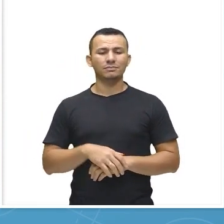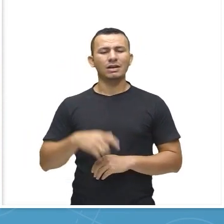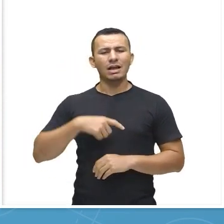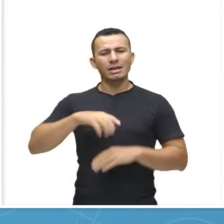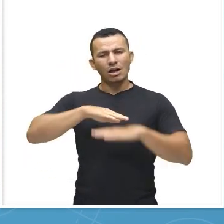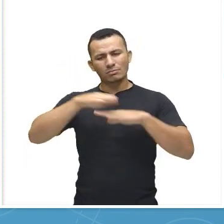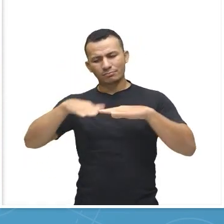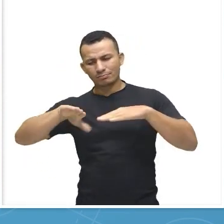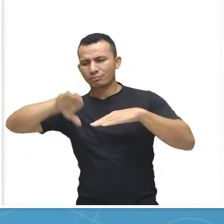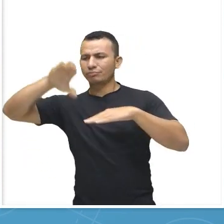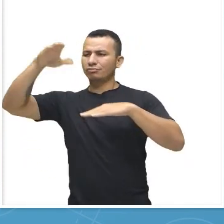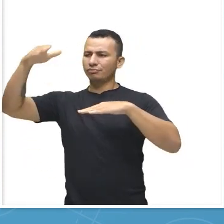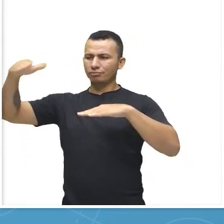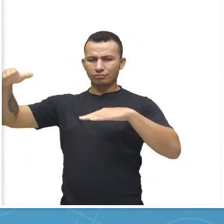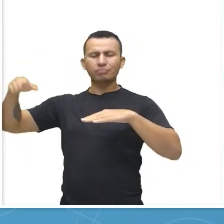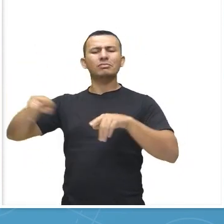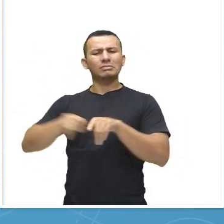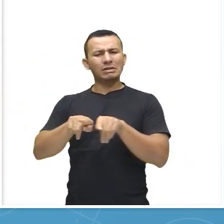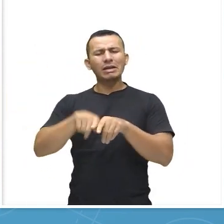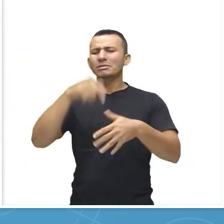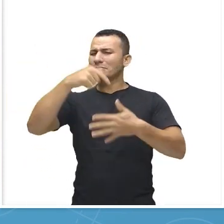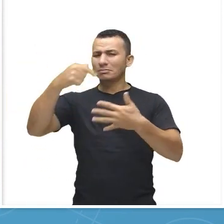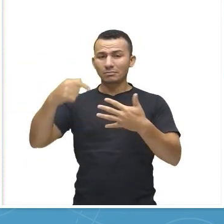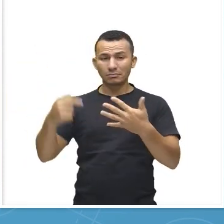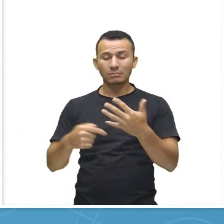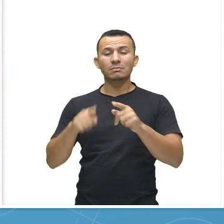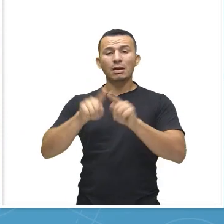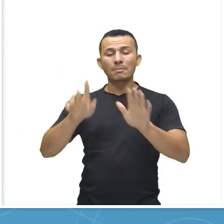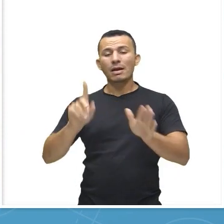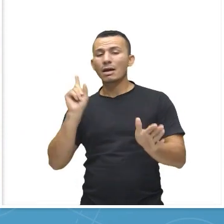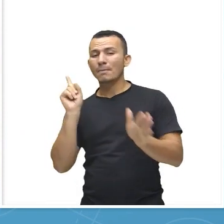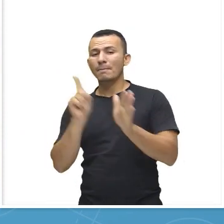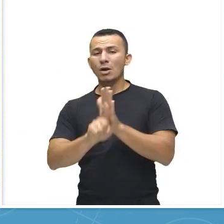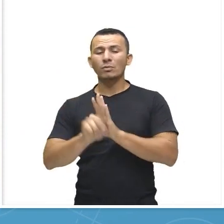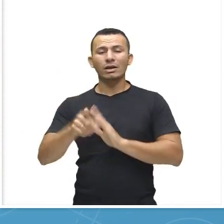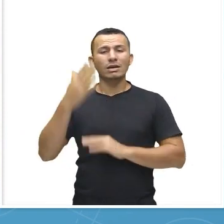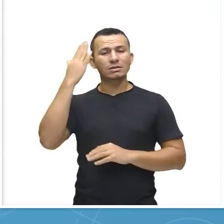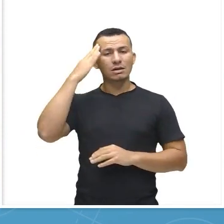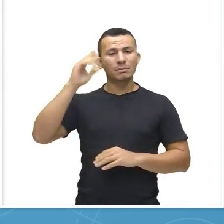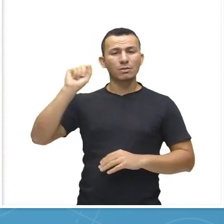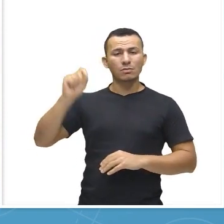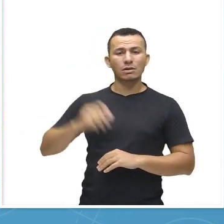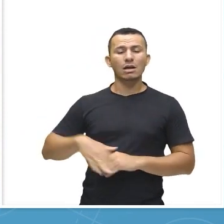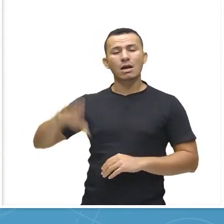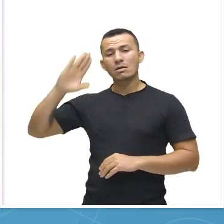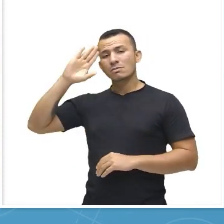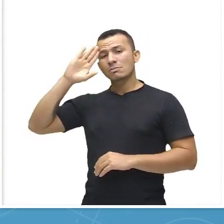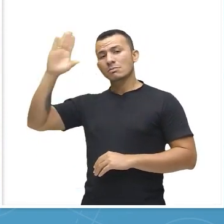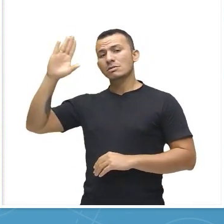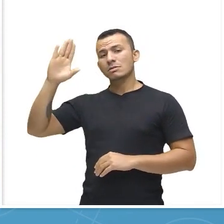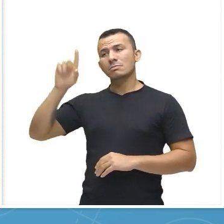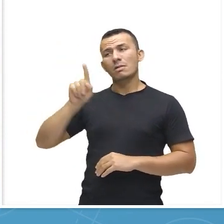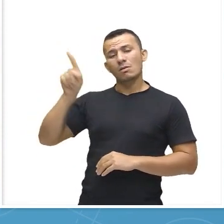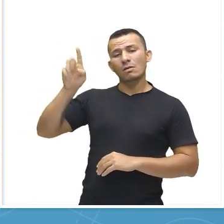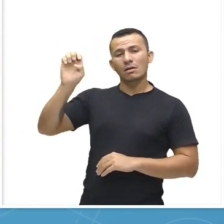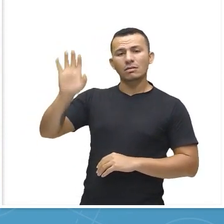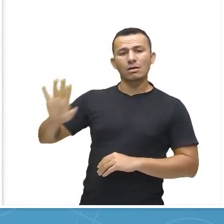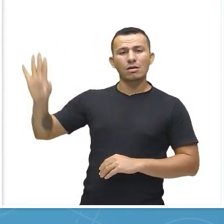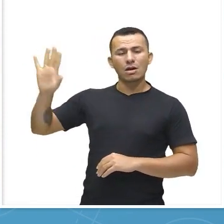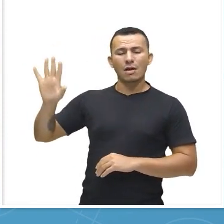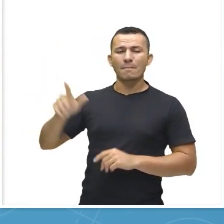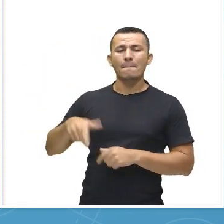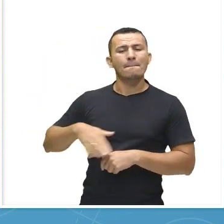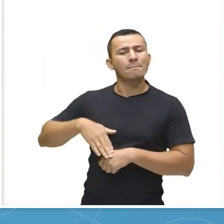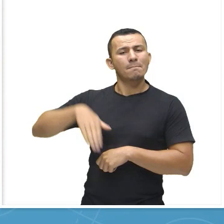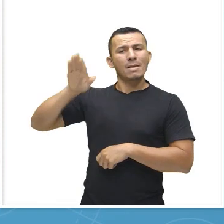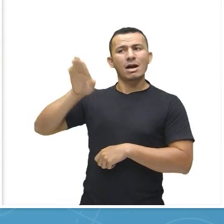planaltos? Também existem. Entretanto, a pergunta dizia o seguinte: sendo predominantemente a